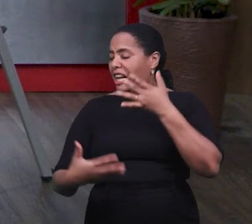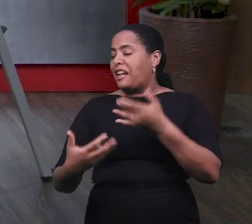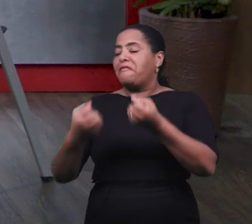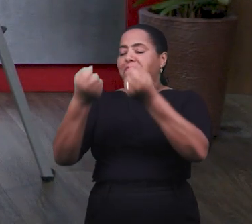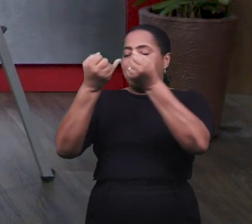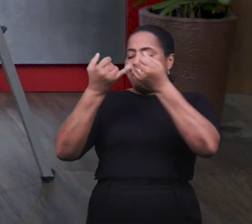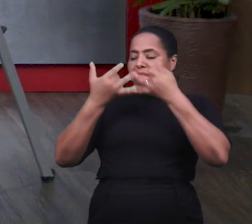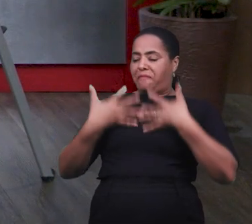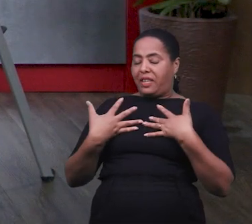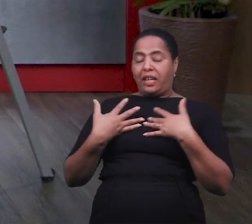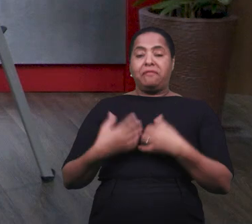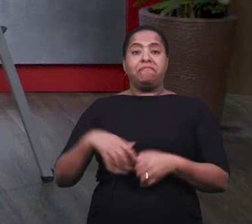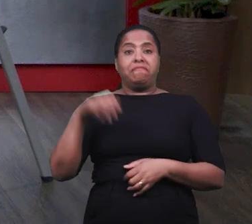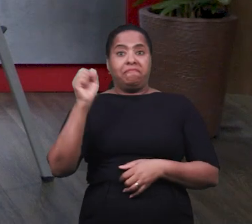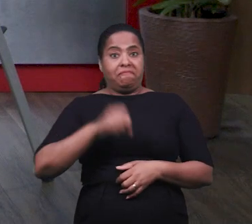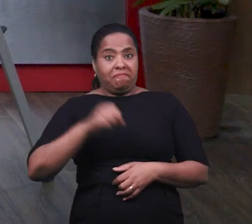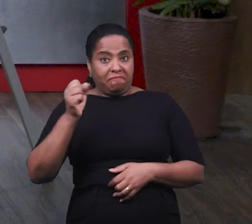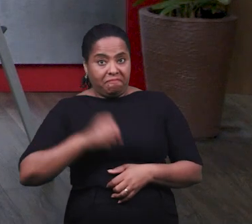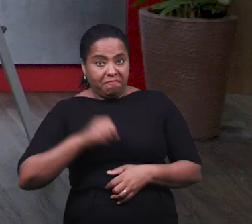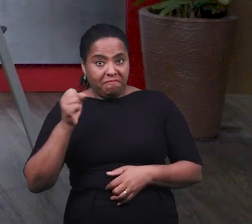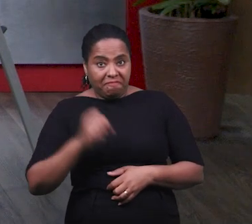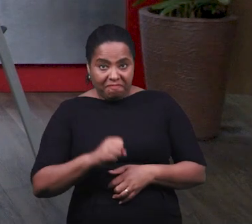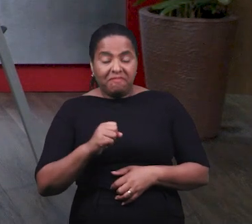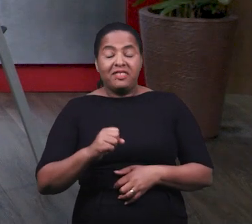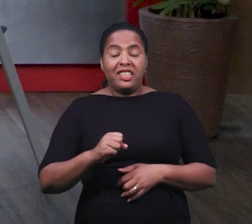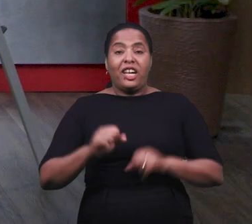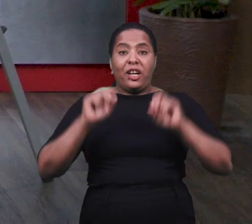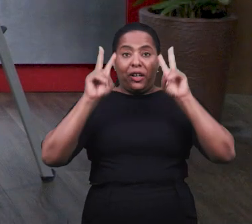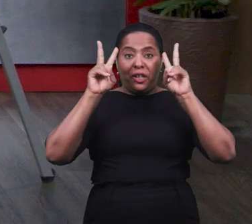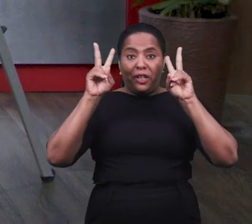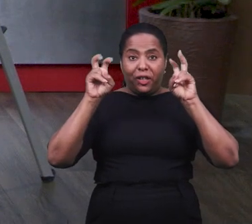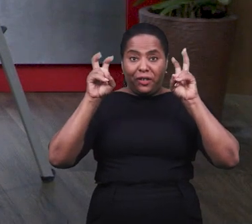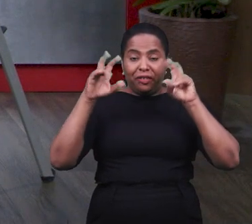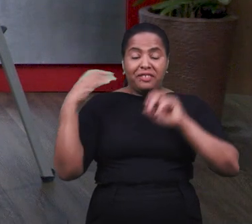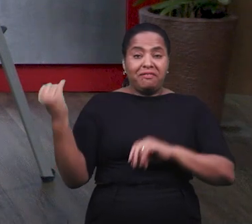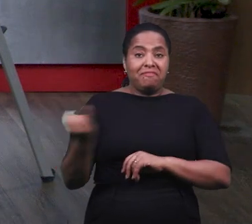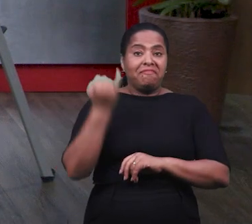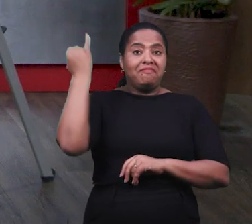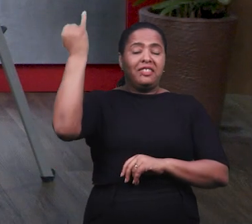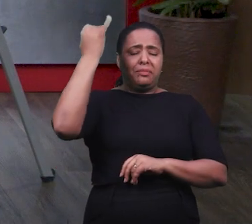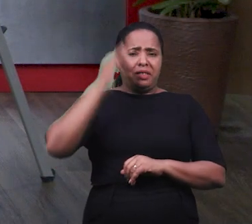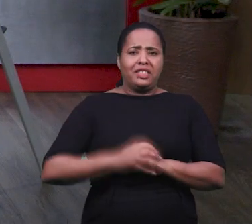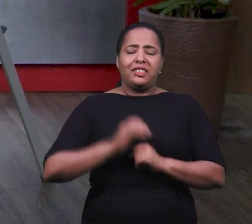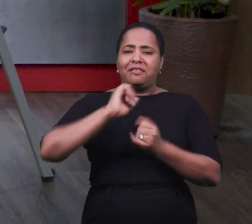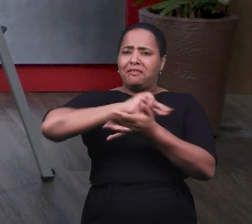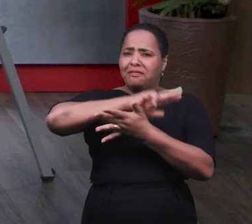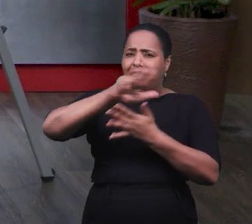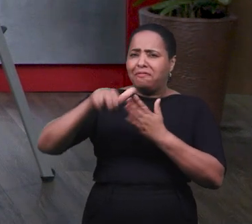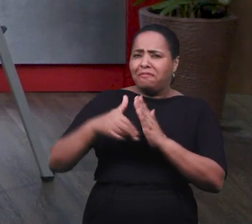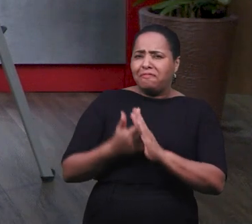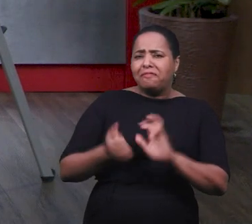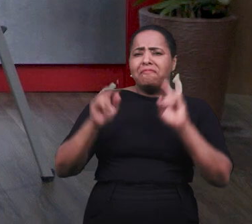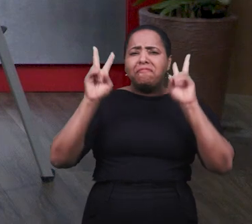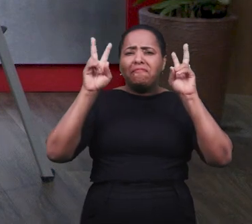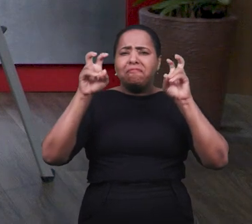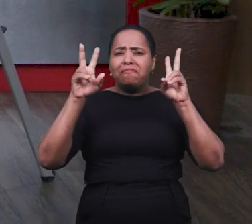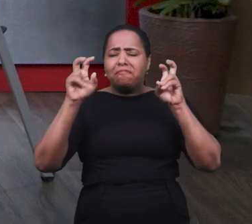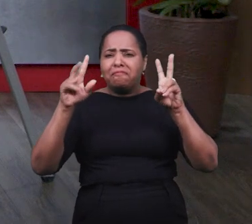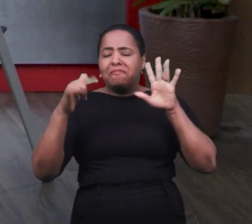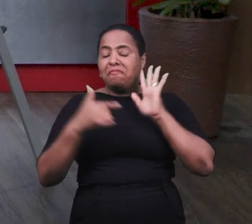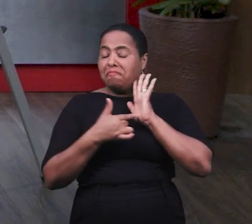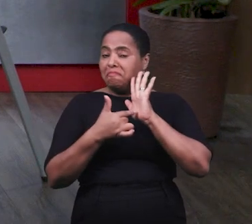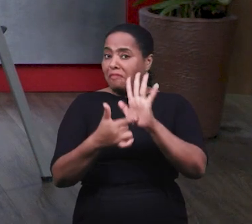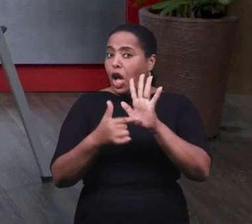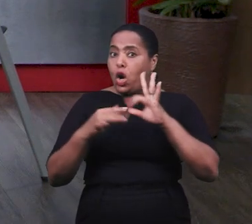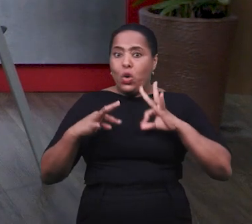é um assunto de extrema importância, relevância. E é claro que a gente tem inúmeras situações para abordar, o nosso tempo não nos permite